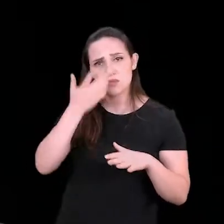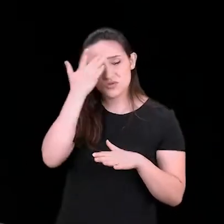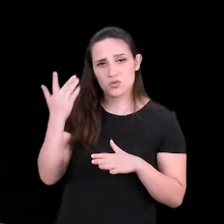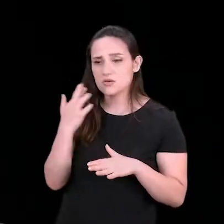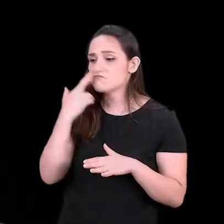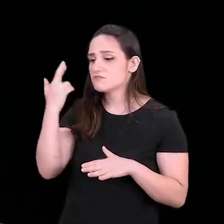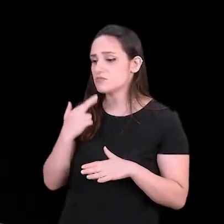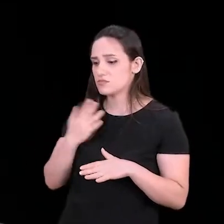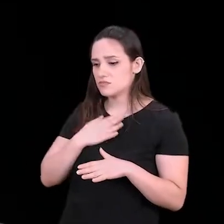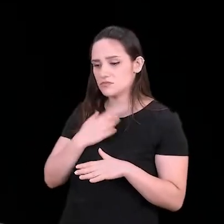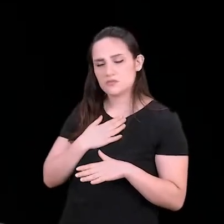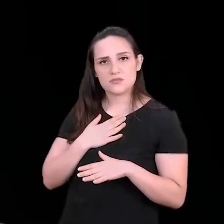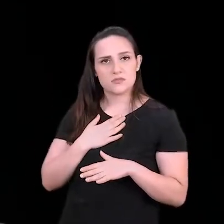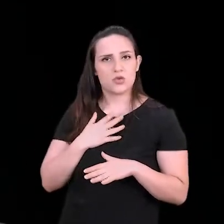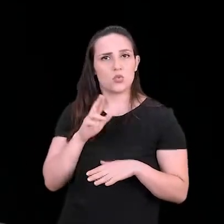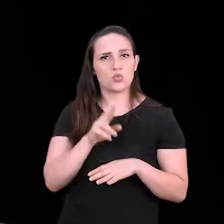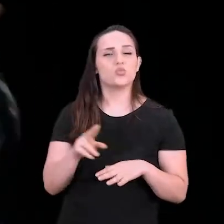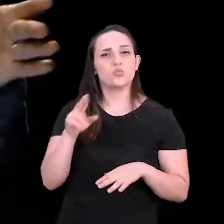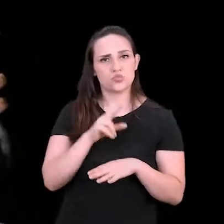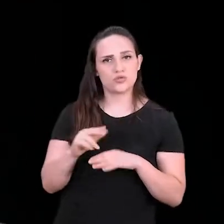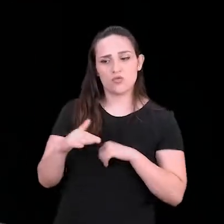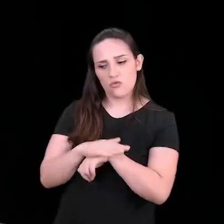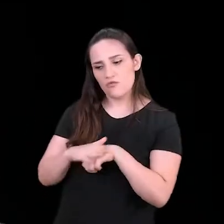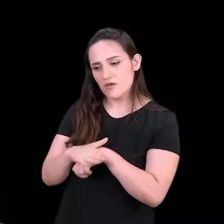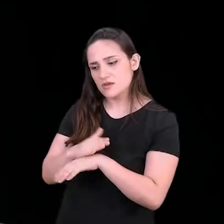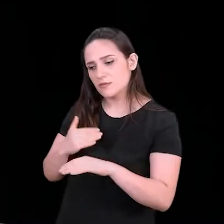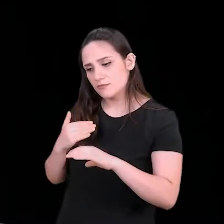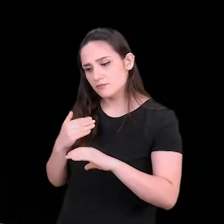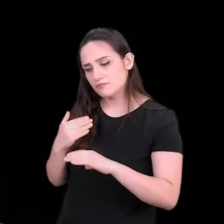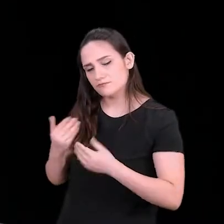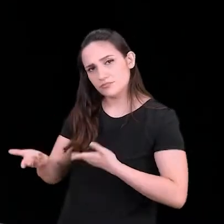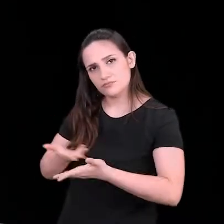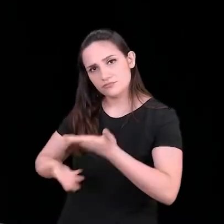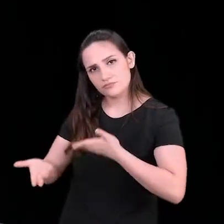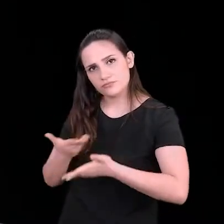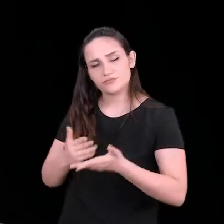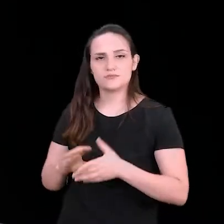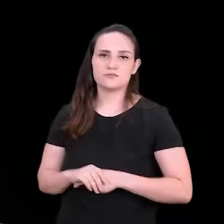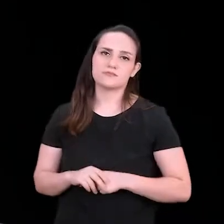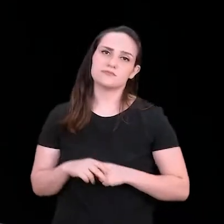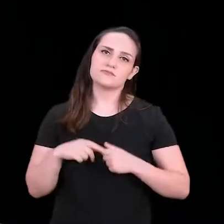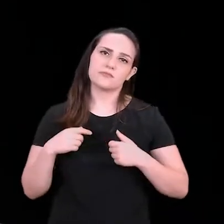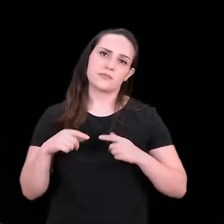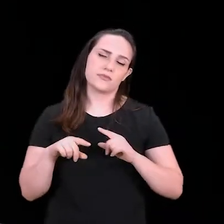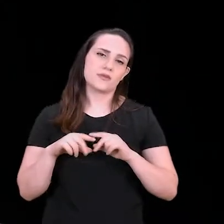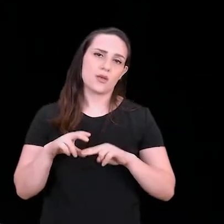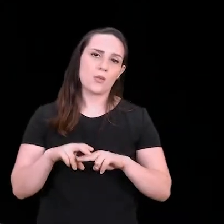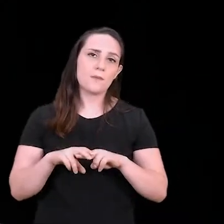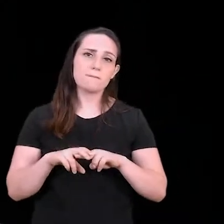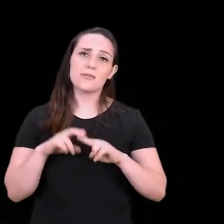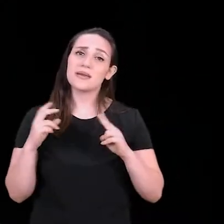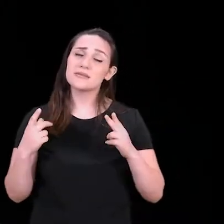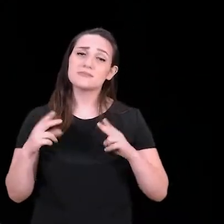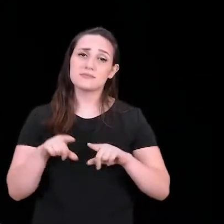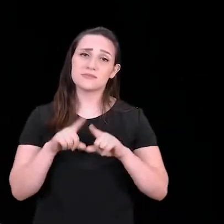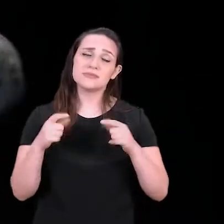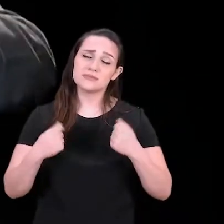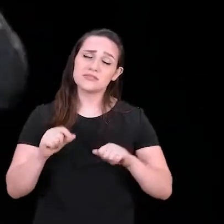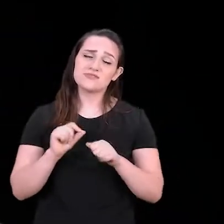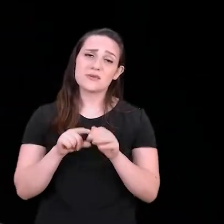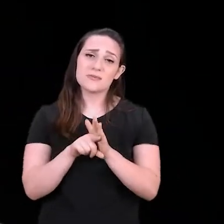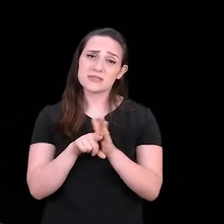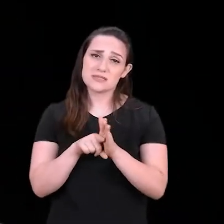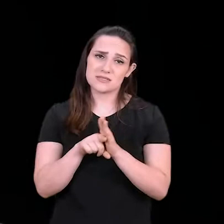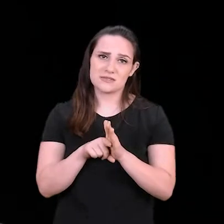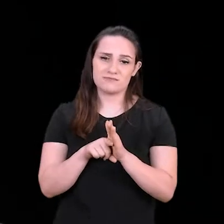1000 pessoas no WhatsApp durante o programa. Mas aí eu vou ter que encomendar naturalmente uma pesquisa de audiência para